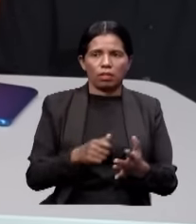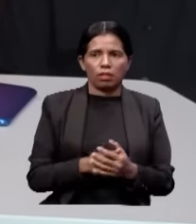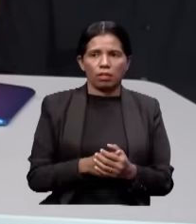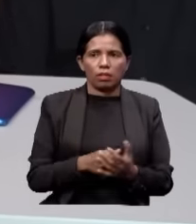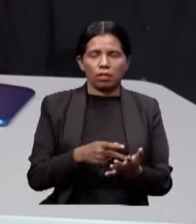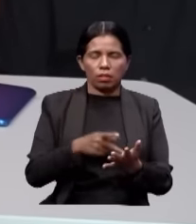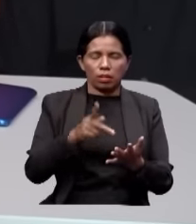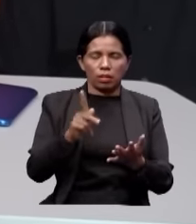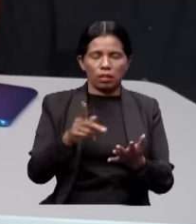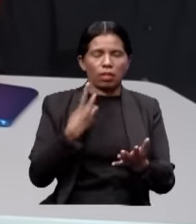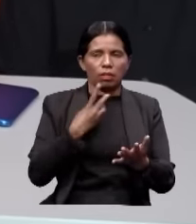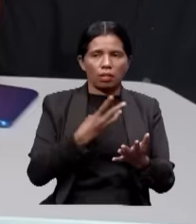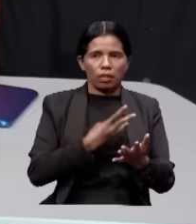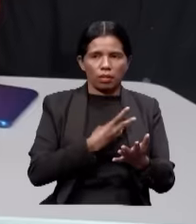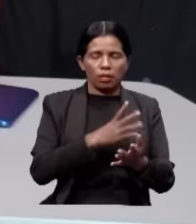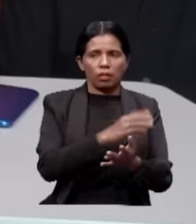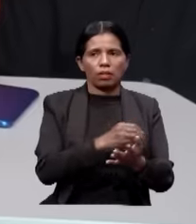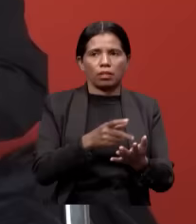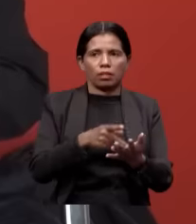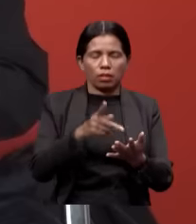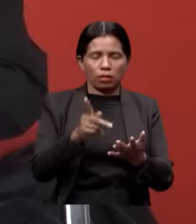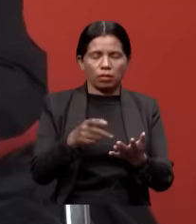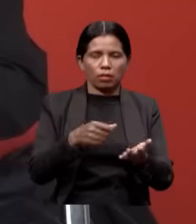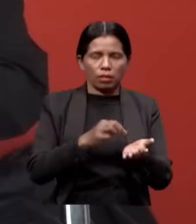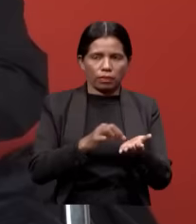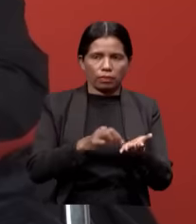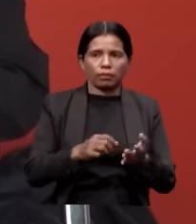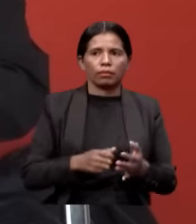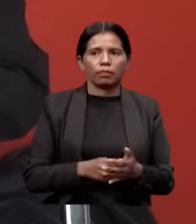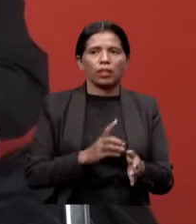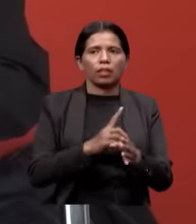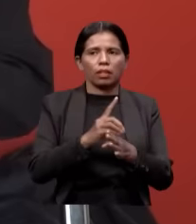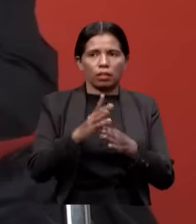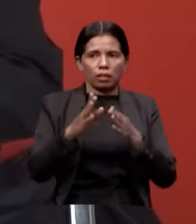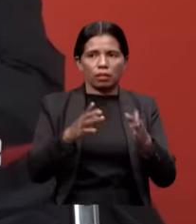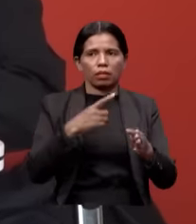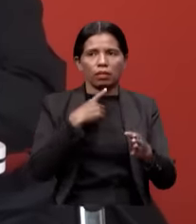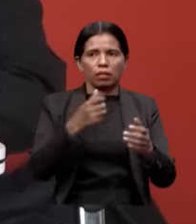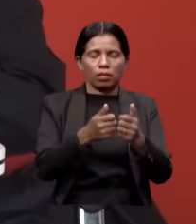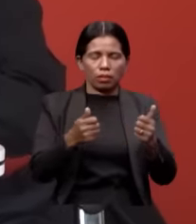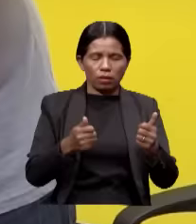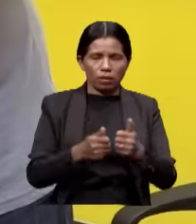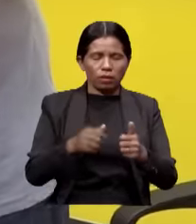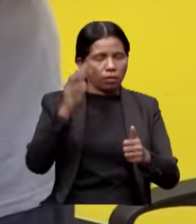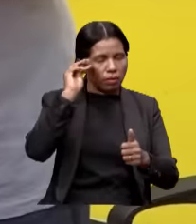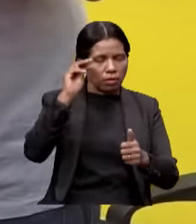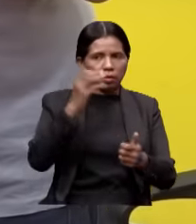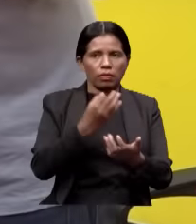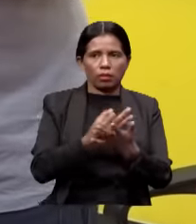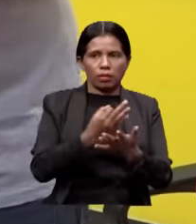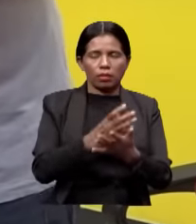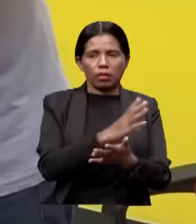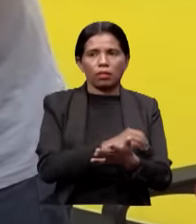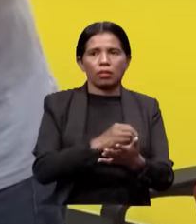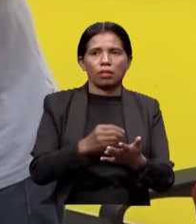selo cash, ida ambele selo se check de. Diretor Receitas Domésticas, Autoridade Tributária, Ministério Finanças,